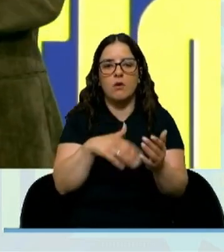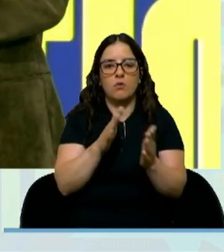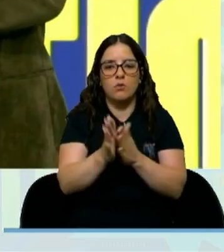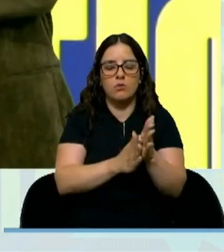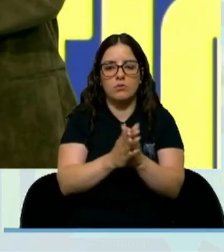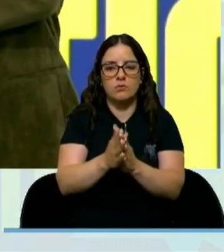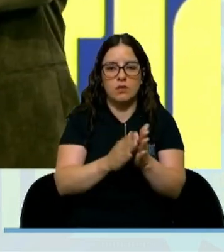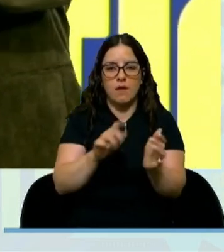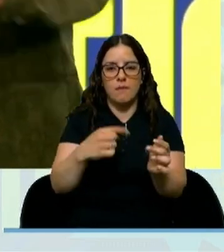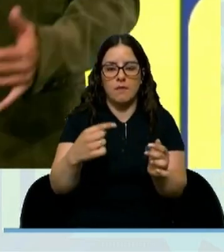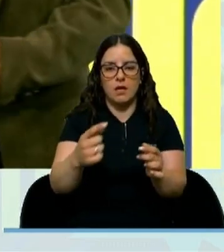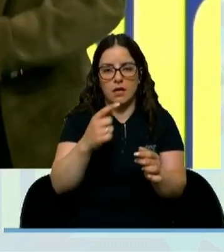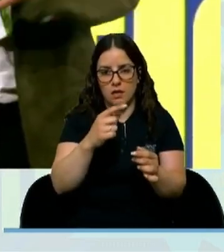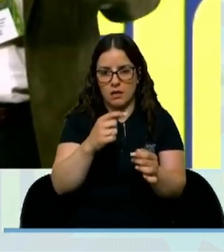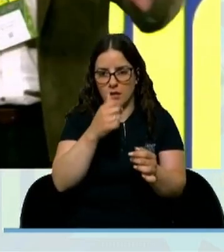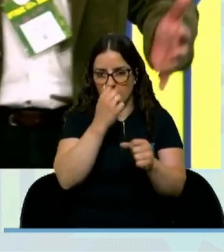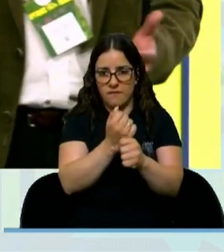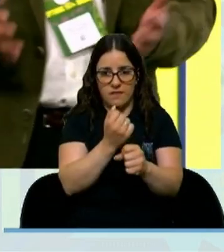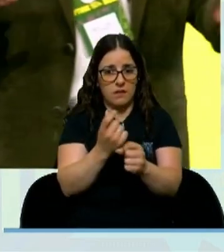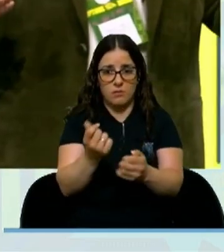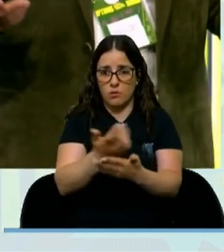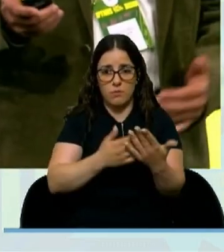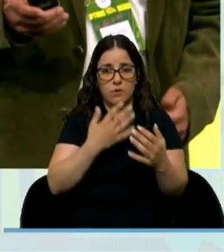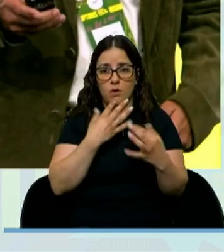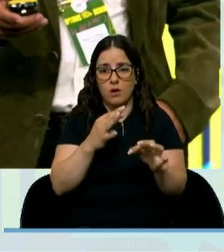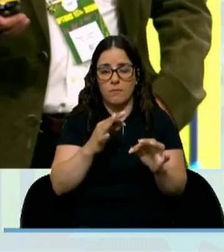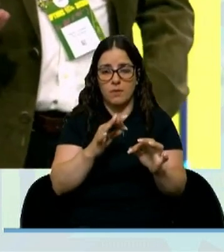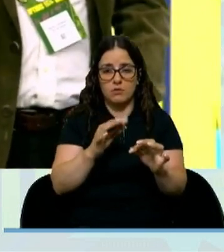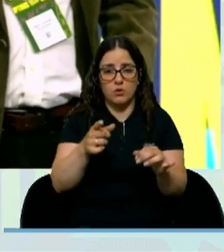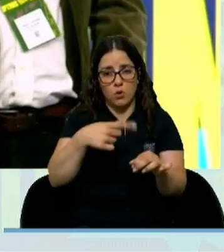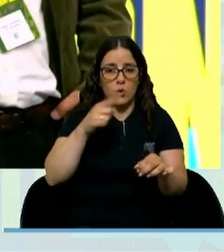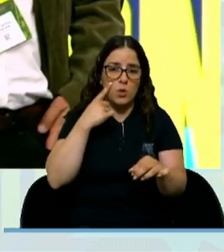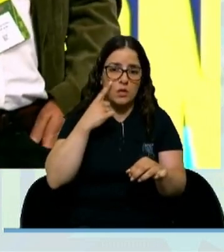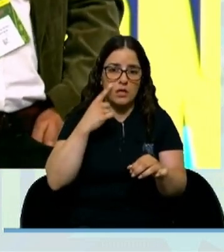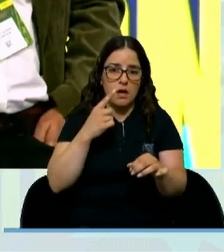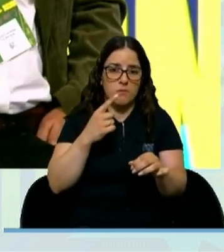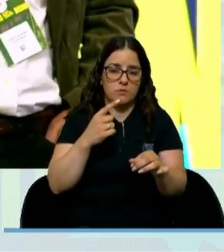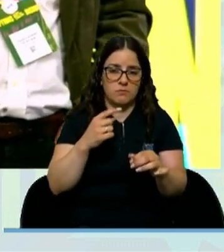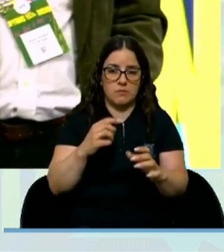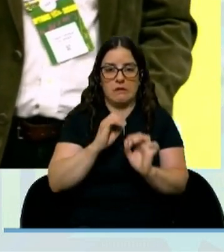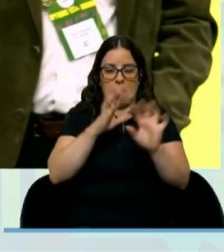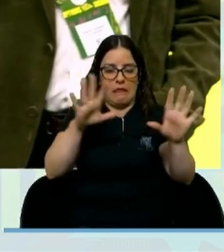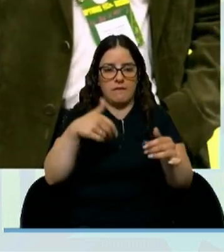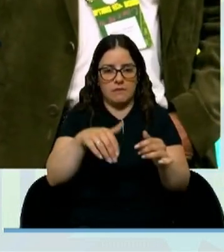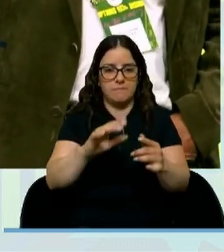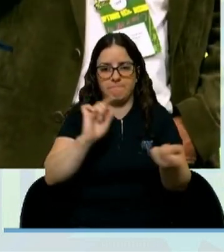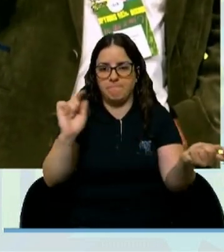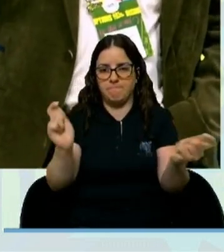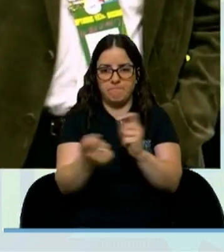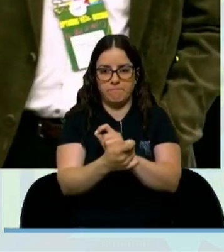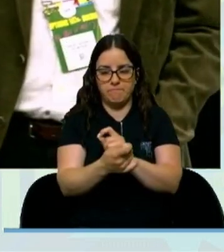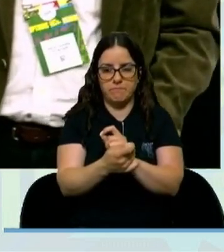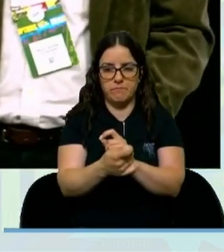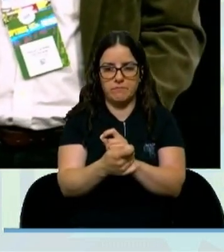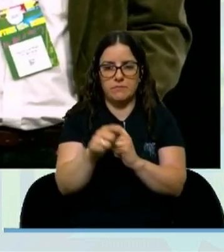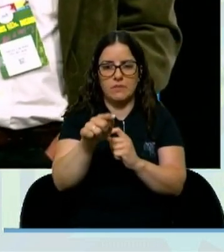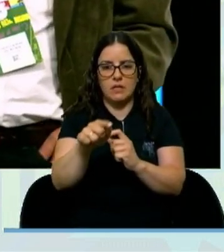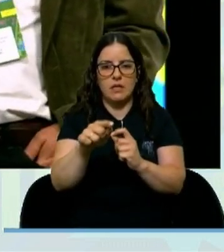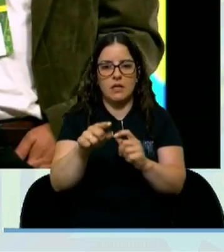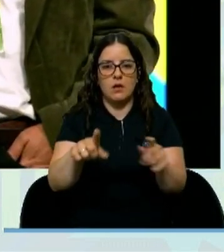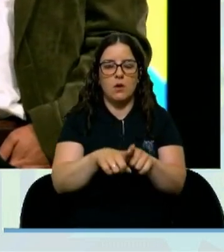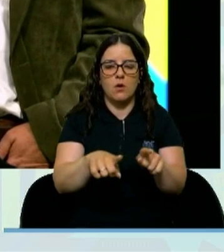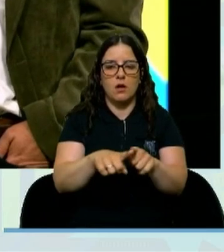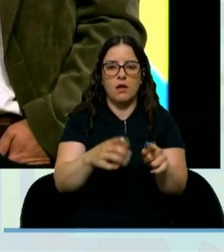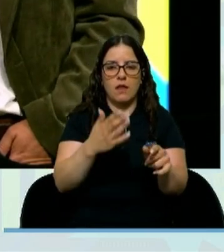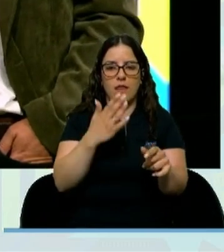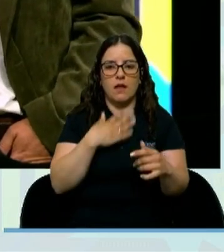atividades económicas normais que nós conhecemos e que se vão transformar naturalmente. Sempre pensando que a conveniência, que eu falei no início,